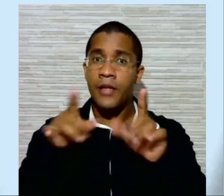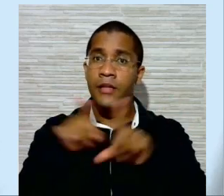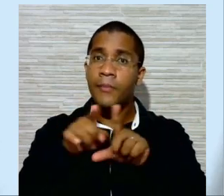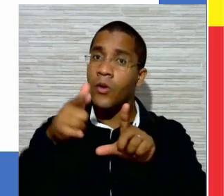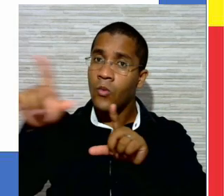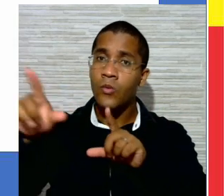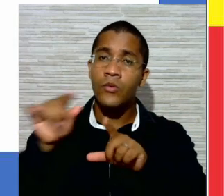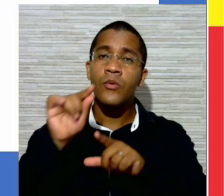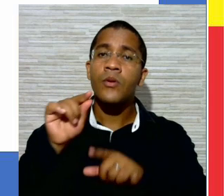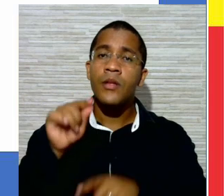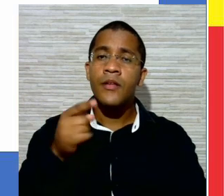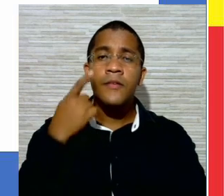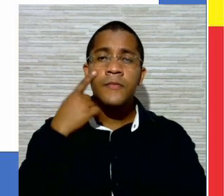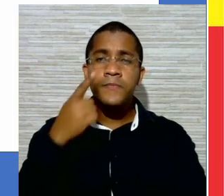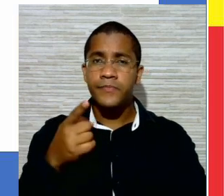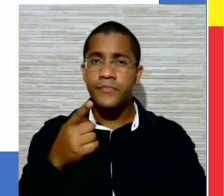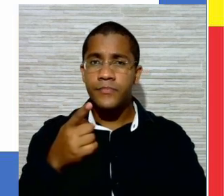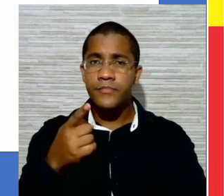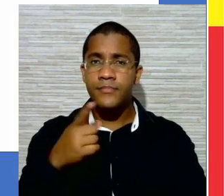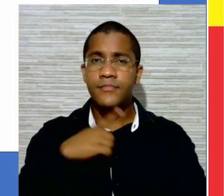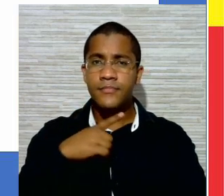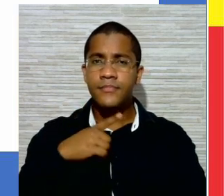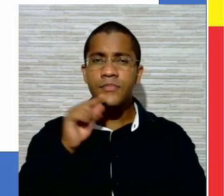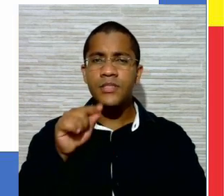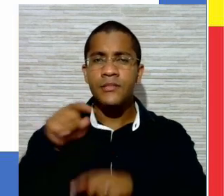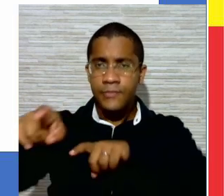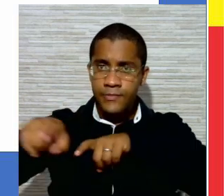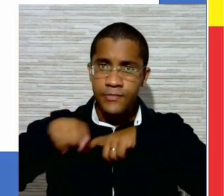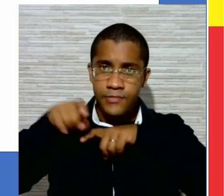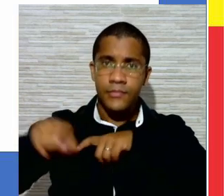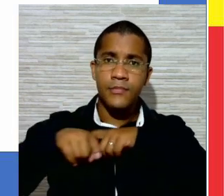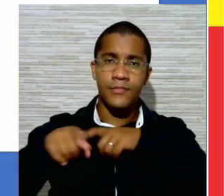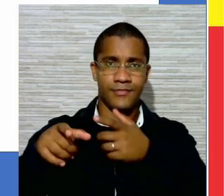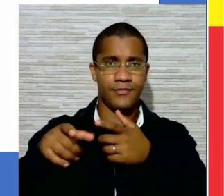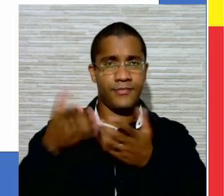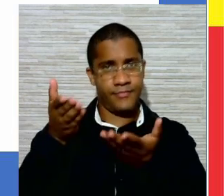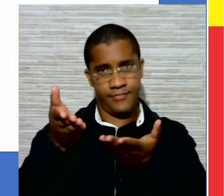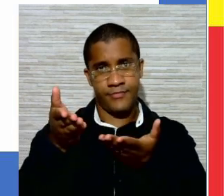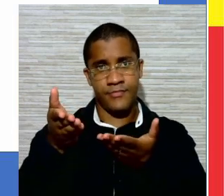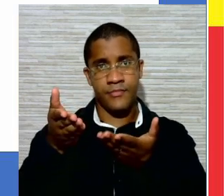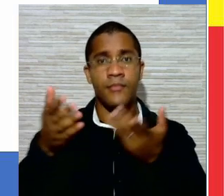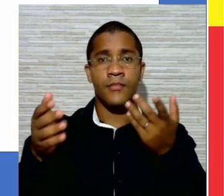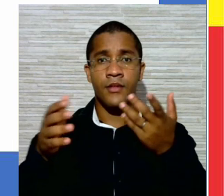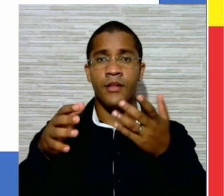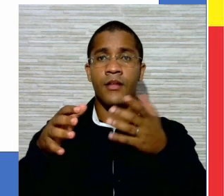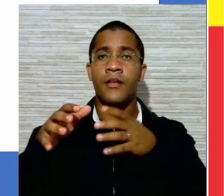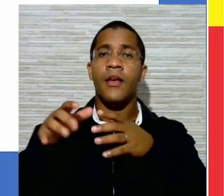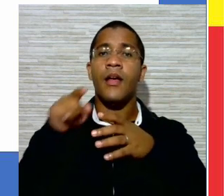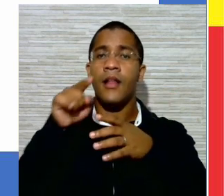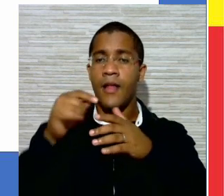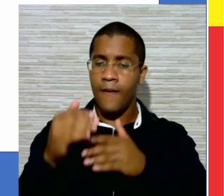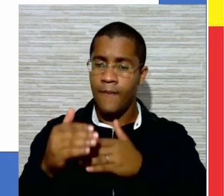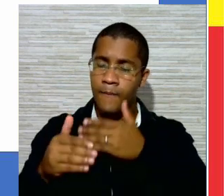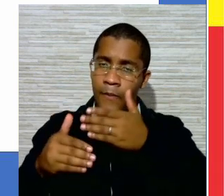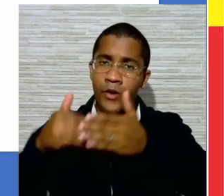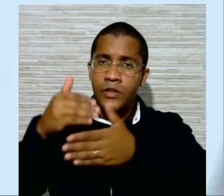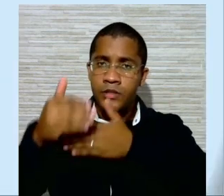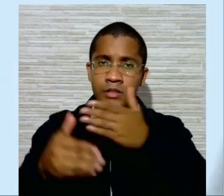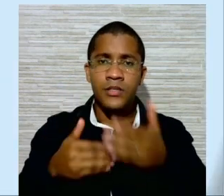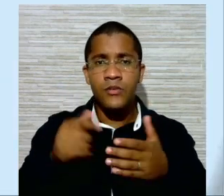ambientes. Acompanha na tela. Existe, gente, um ambiente primário, tá, chamado de agricultura. A gente já vem falando sobre agricultura, né? Agricultura é o